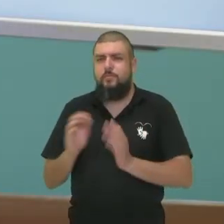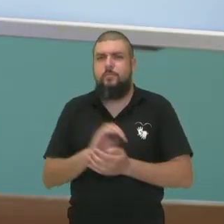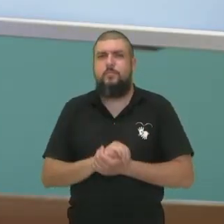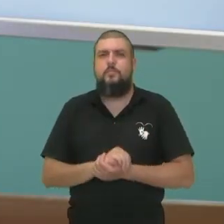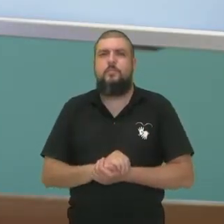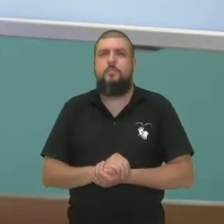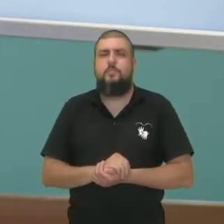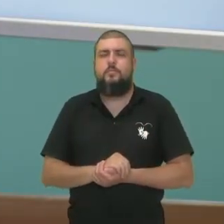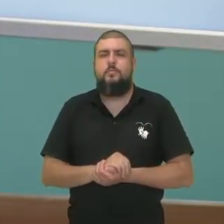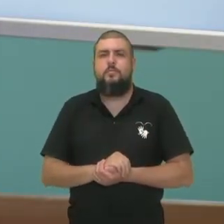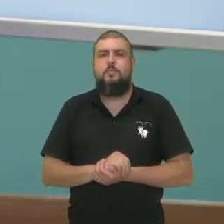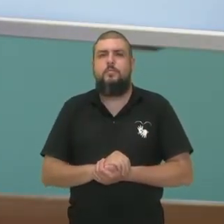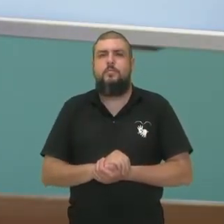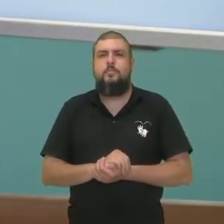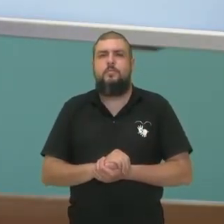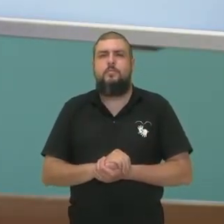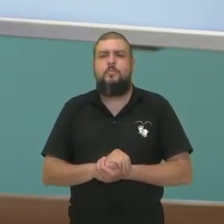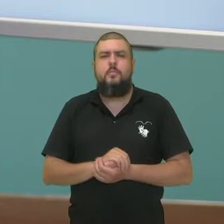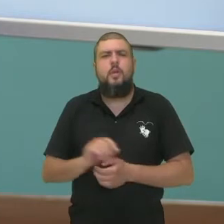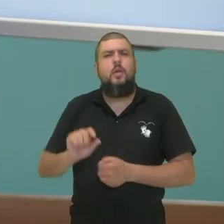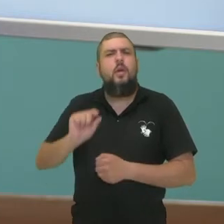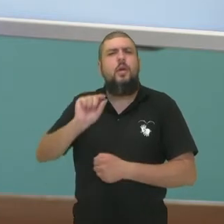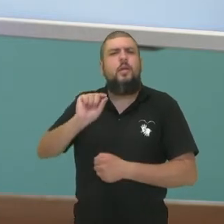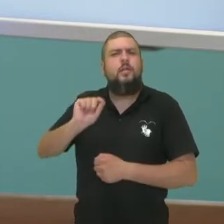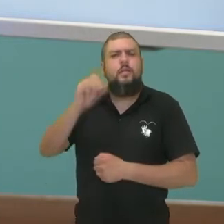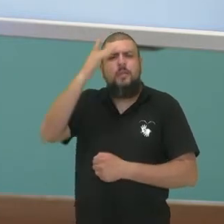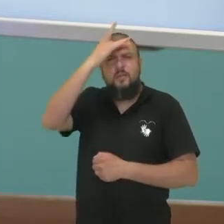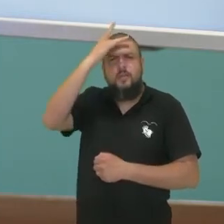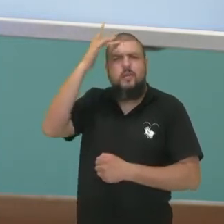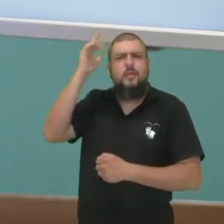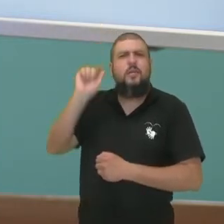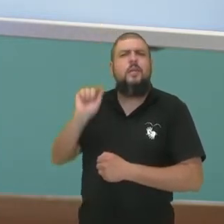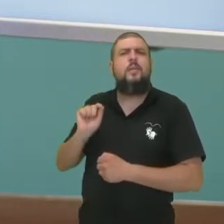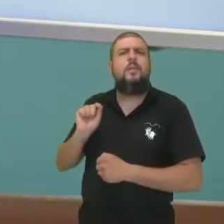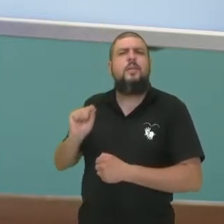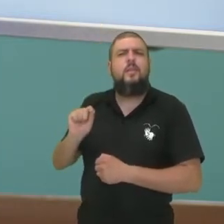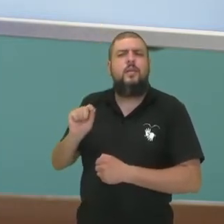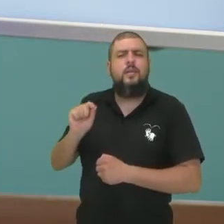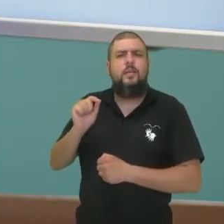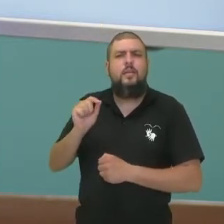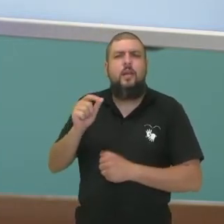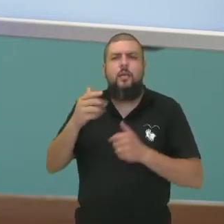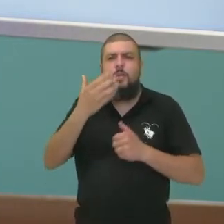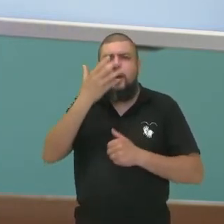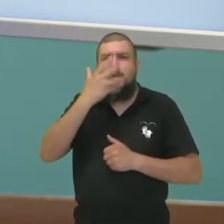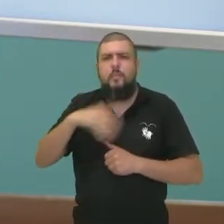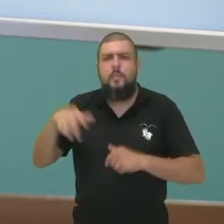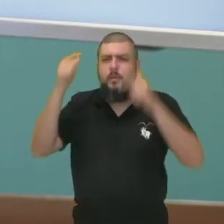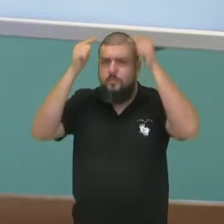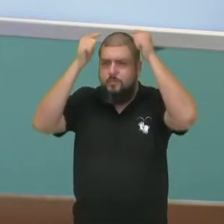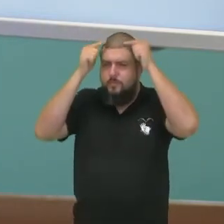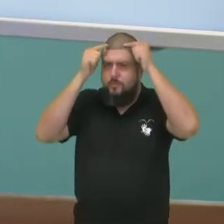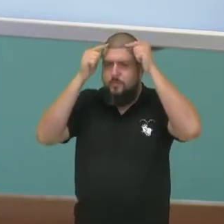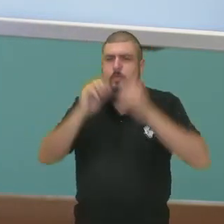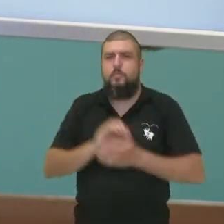Então, observem aqui, quem que é o Pequeno Príncipe, né? O Pequeno Príncipe é uma obra de